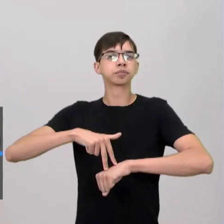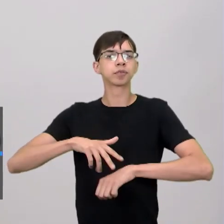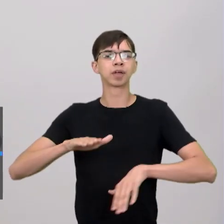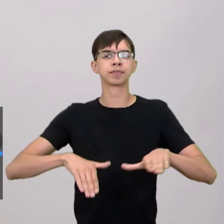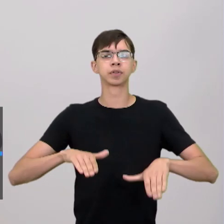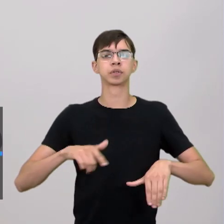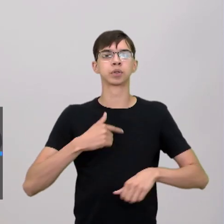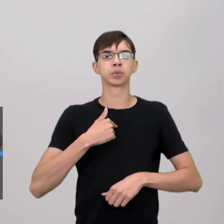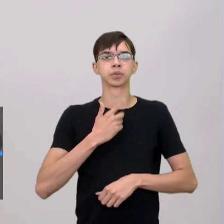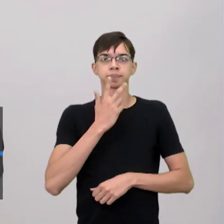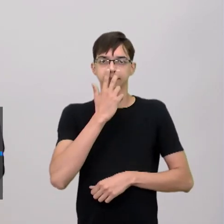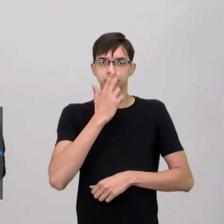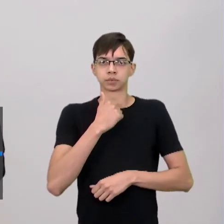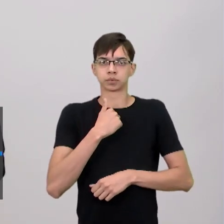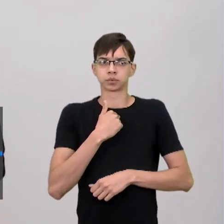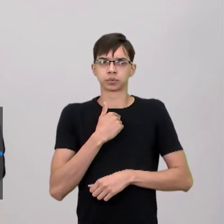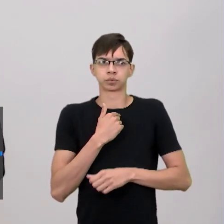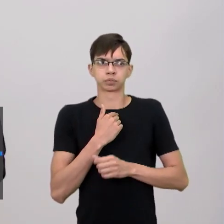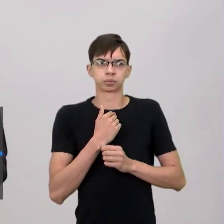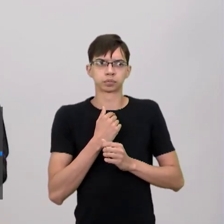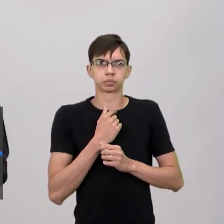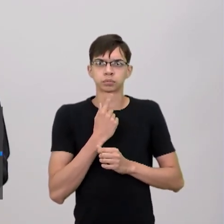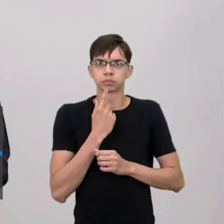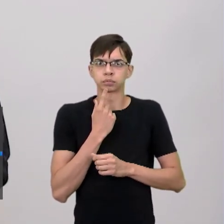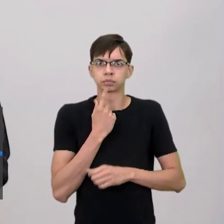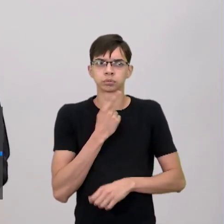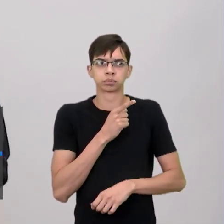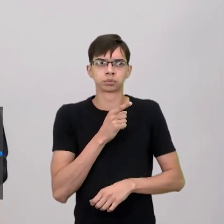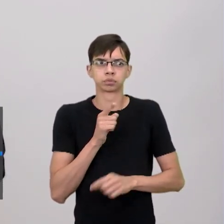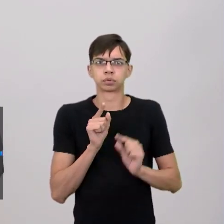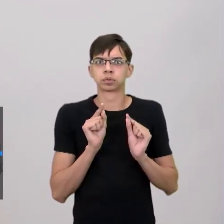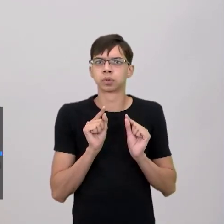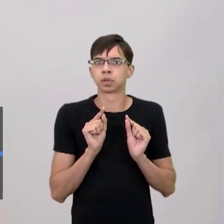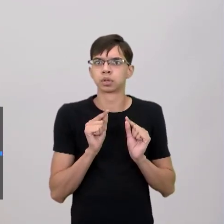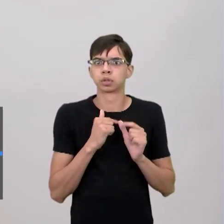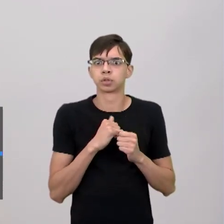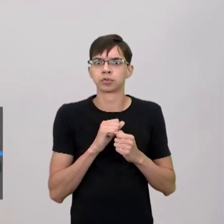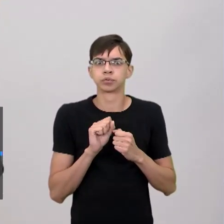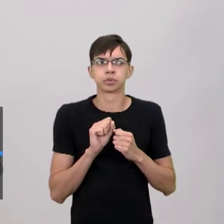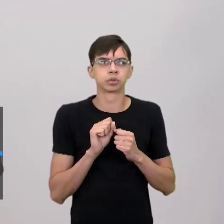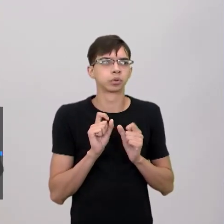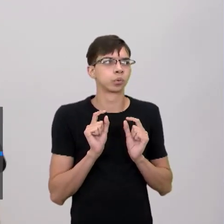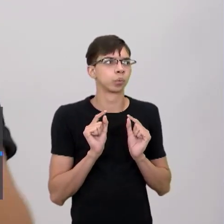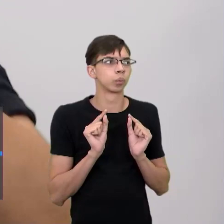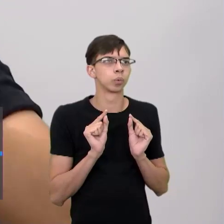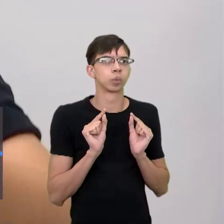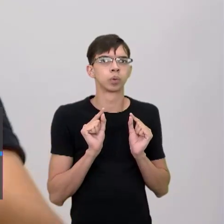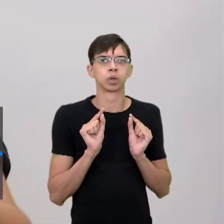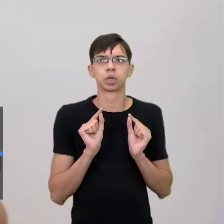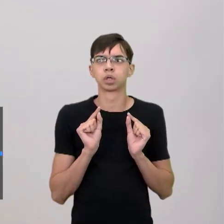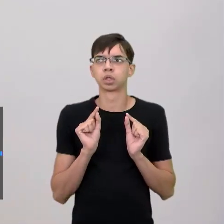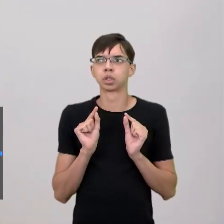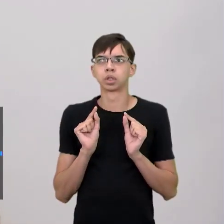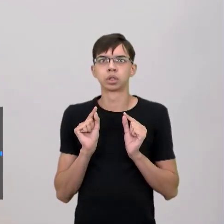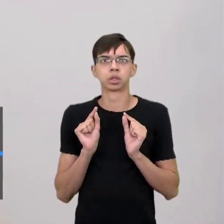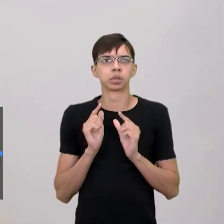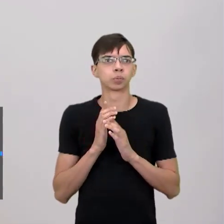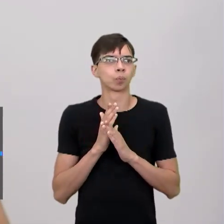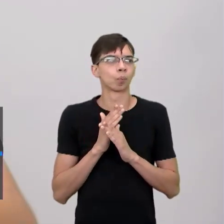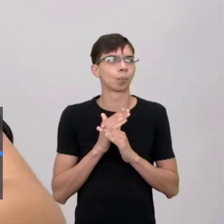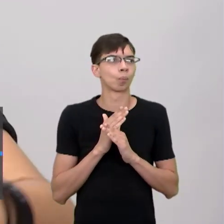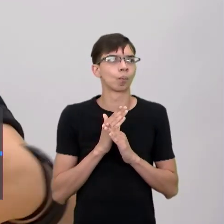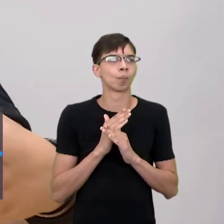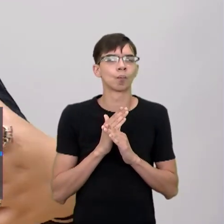tipo, quem são essas pessoas? O que eu tô fazendo aqui? Não sei. Porque eu ainda não criei